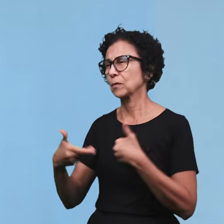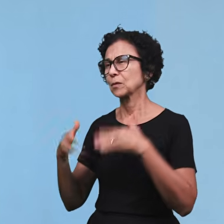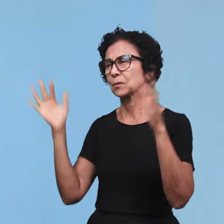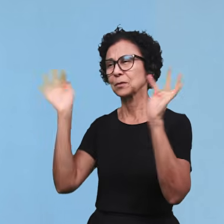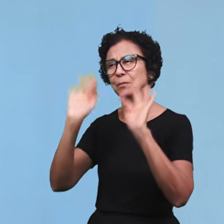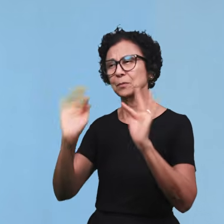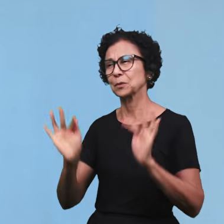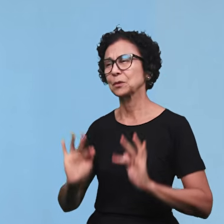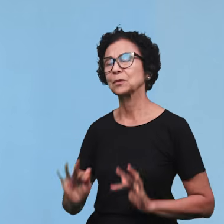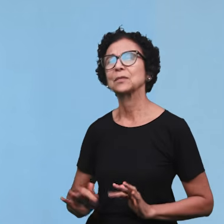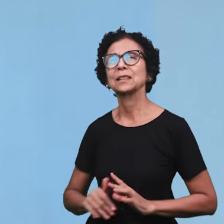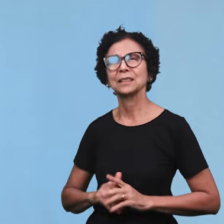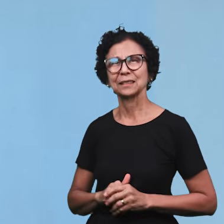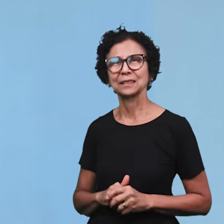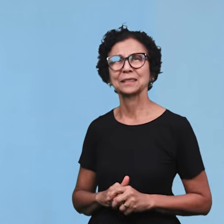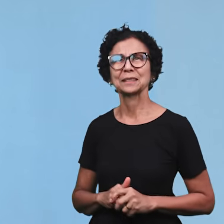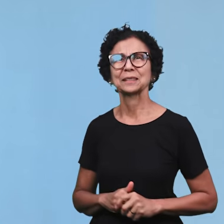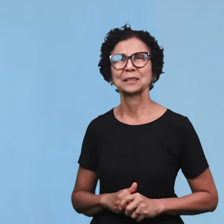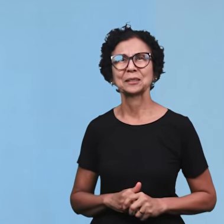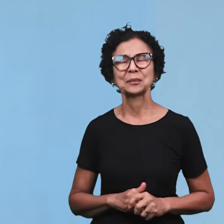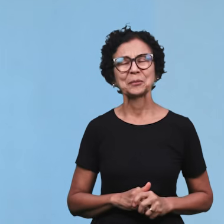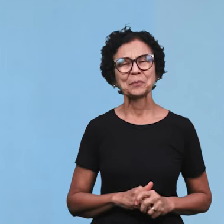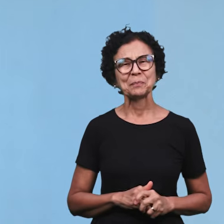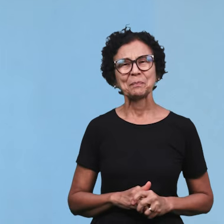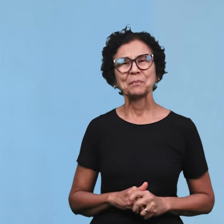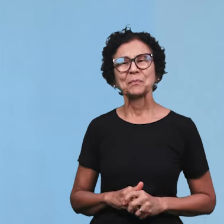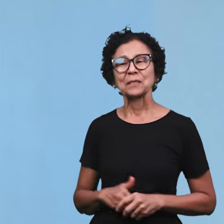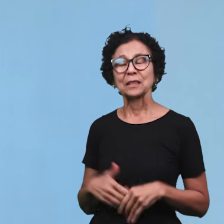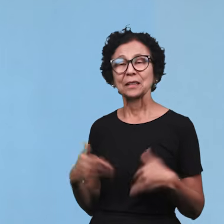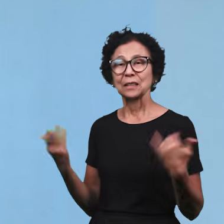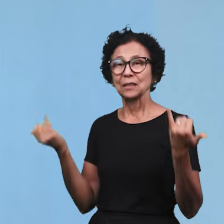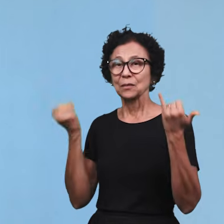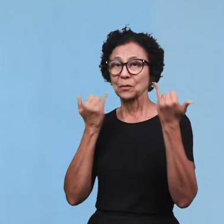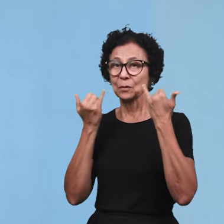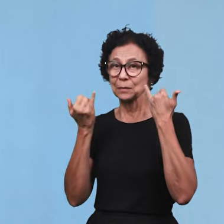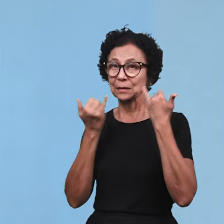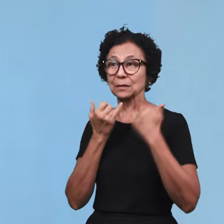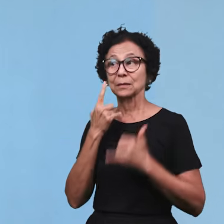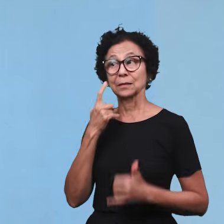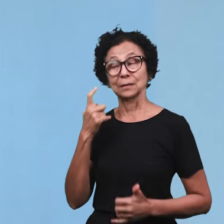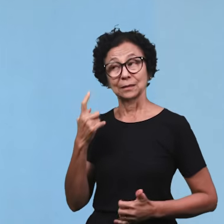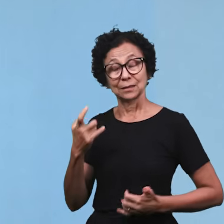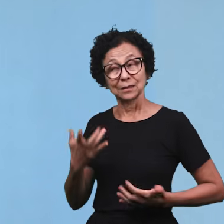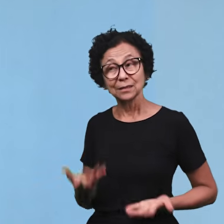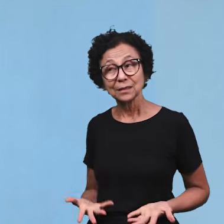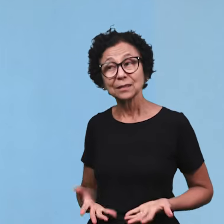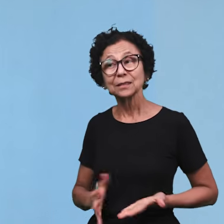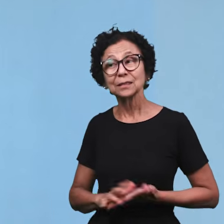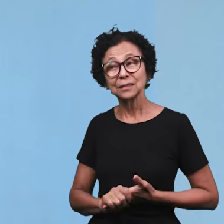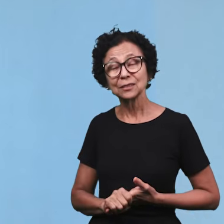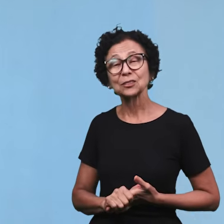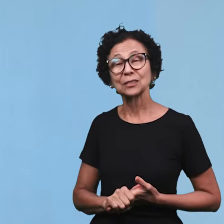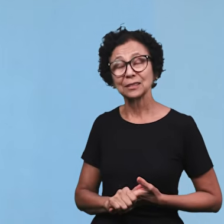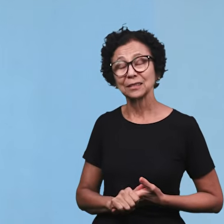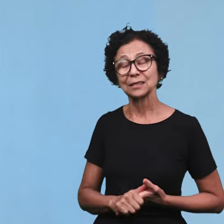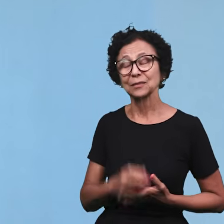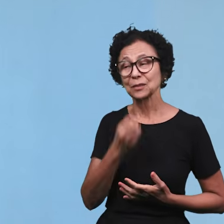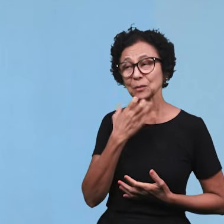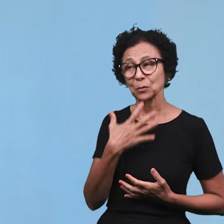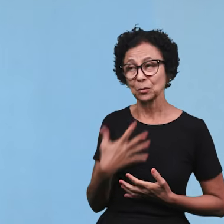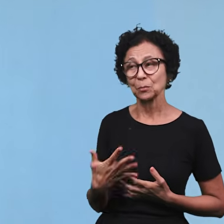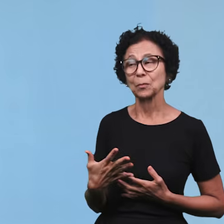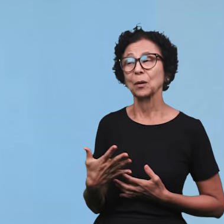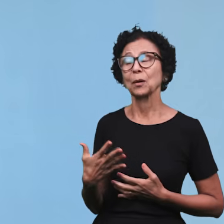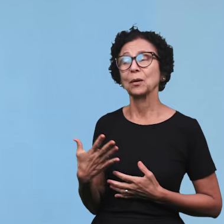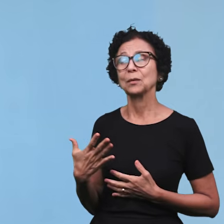ter feito parte da minha formação foi incrível. Certeza que hoje vai ser bênção. Vai ser um papo enriquecedor. Tenho certeza que a